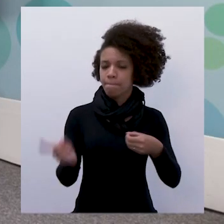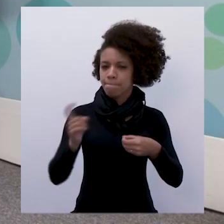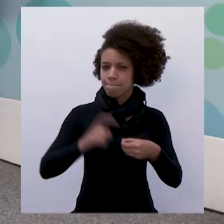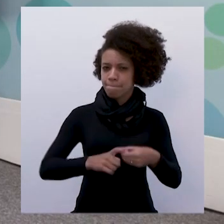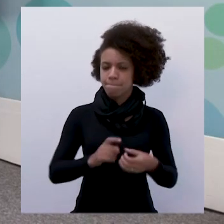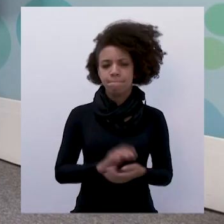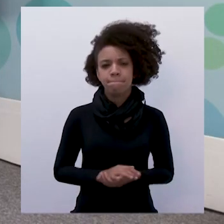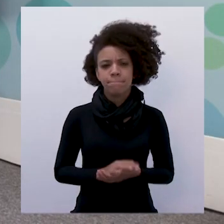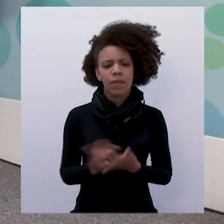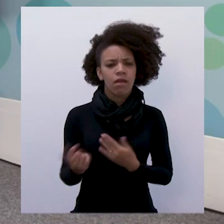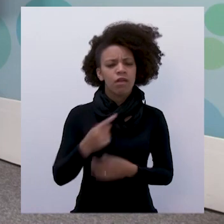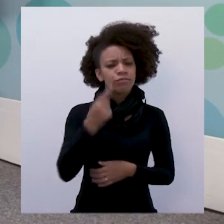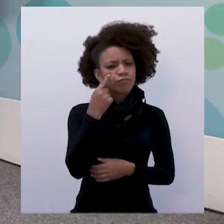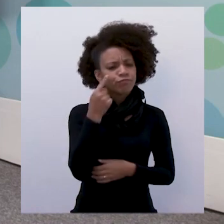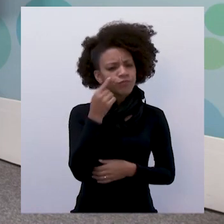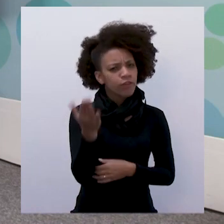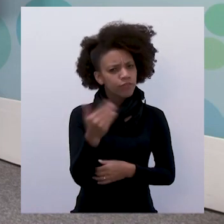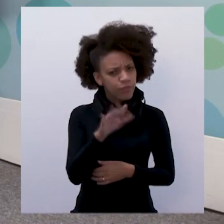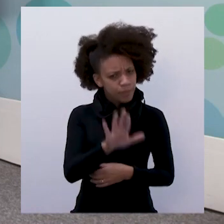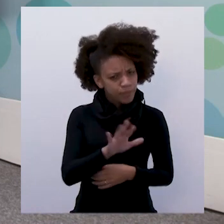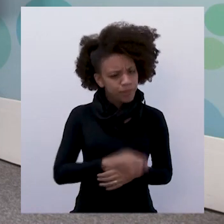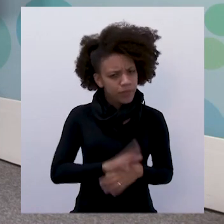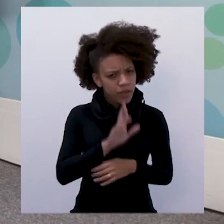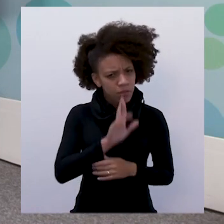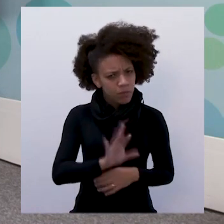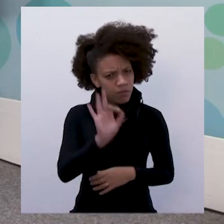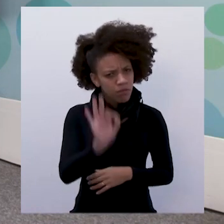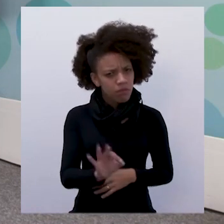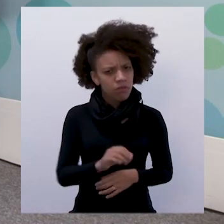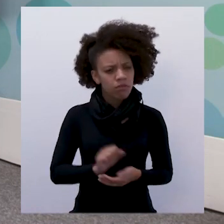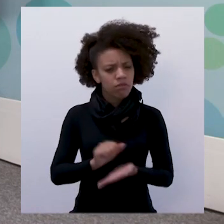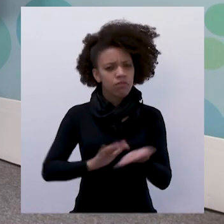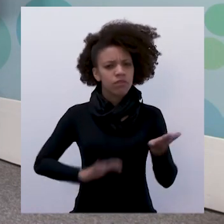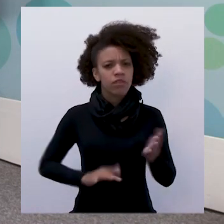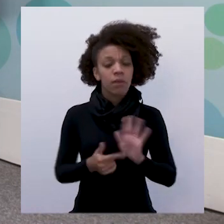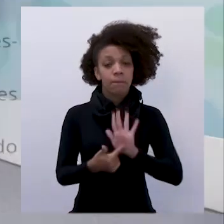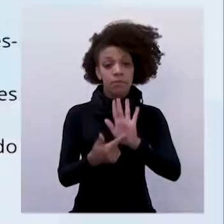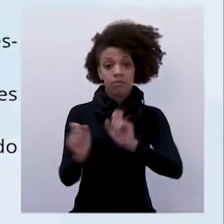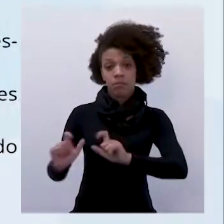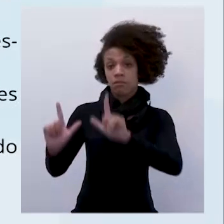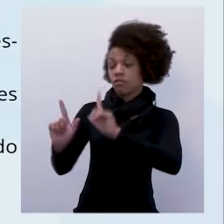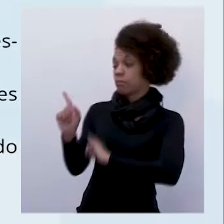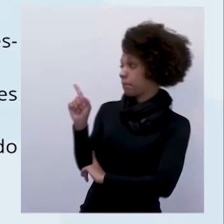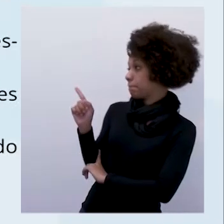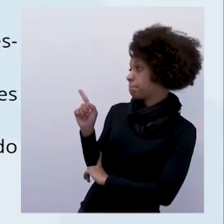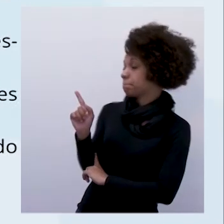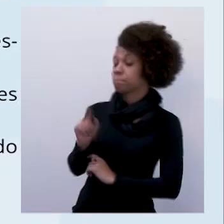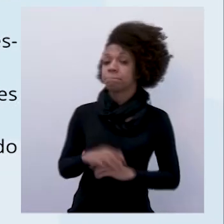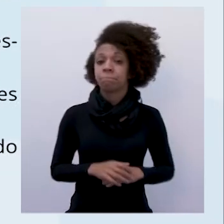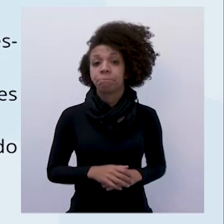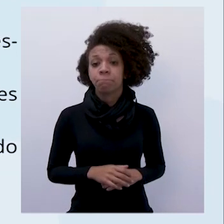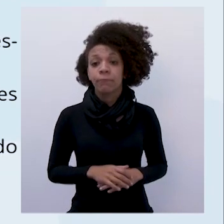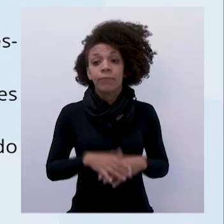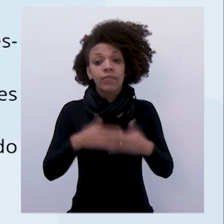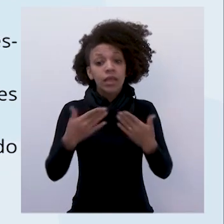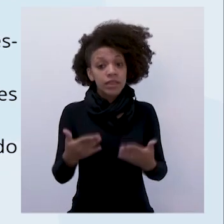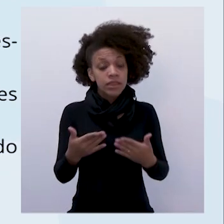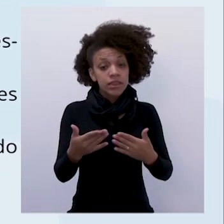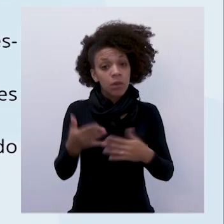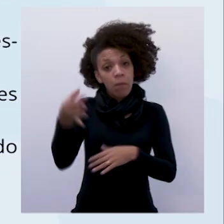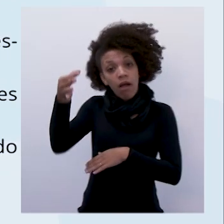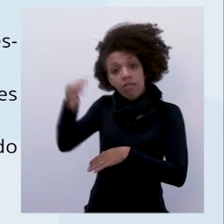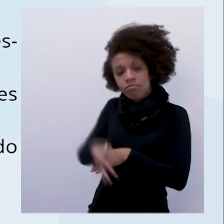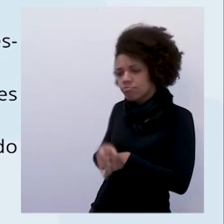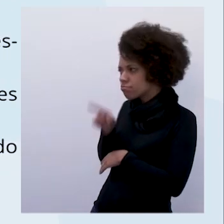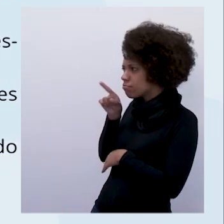Voltamos. Vamos ver aí qual é a resposta correta desse exercício. Vai aparecer na tela para vocês. Então, a alternativa correta,